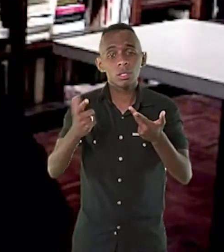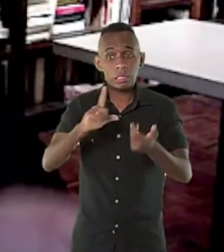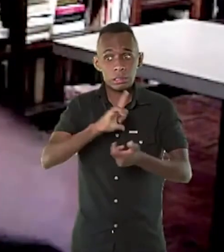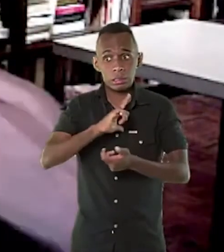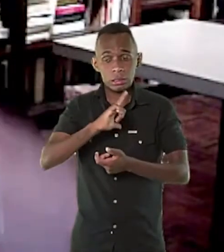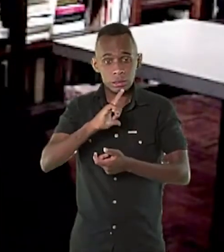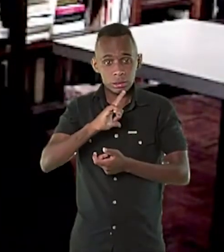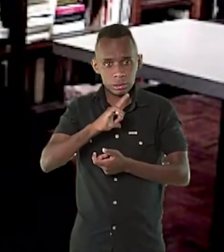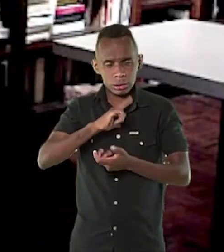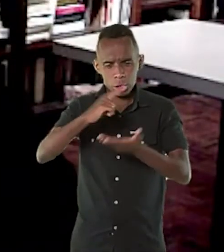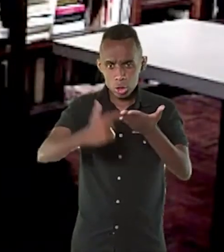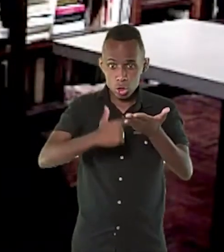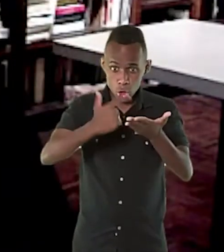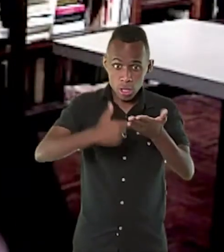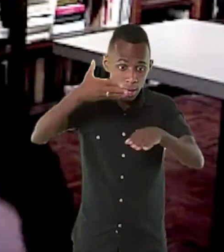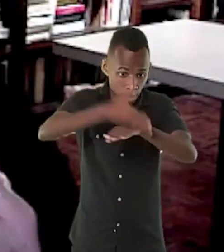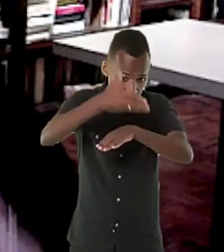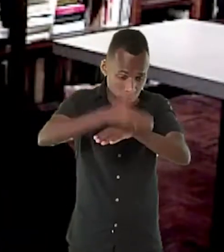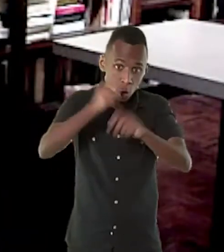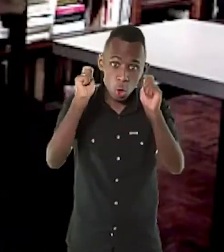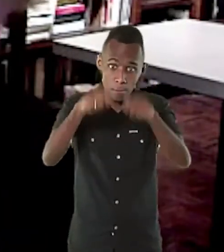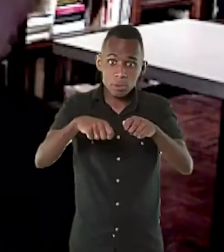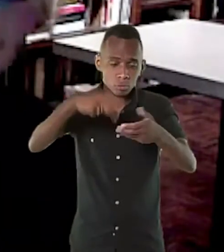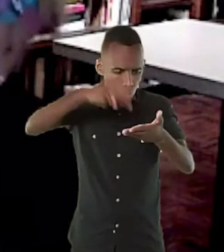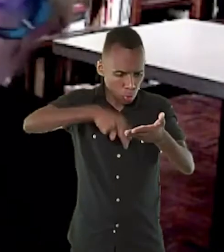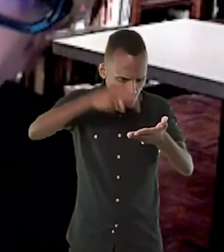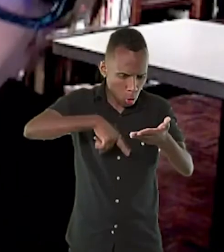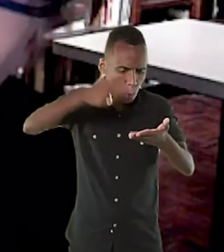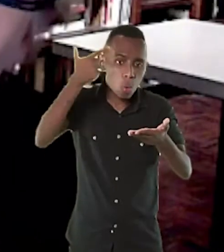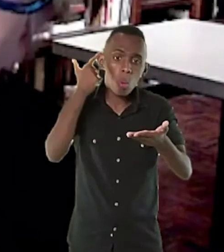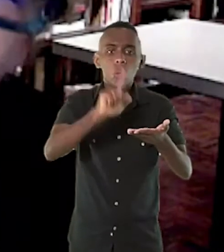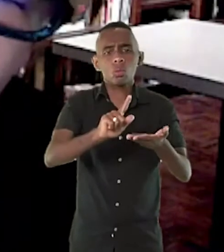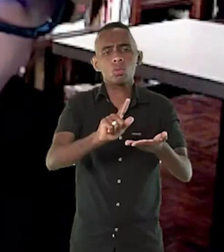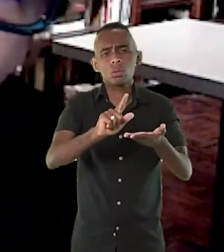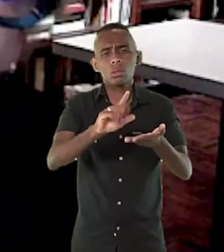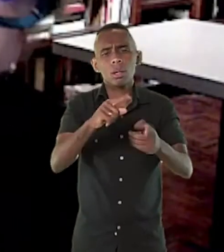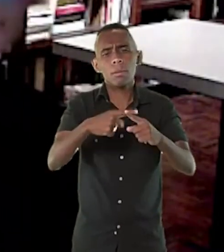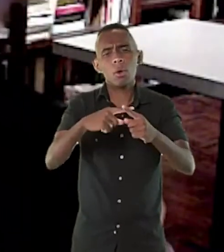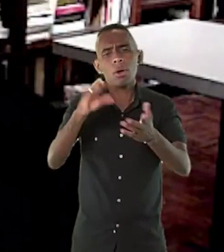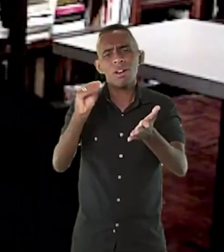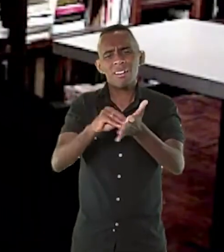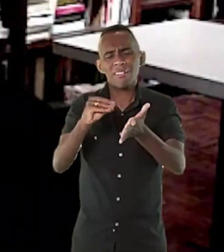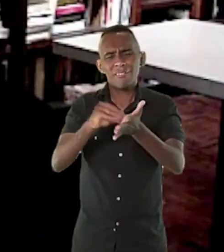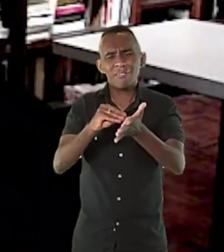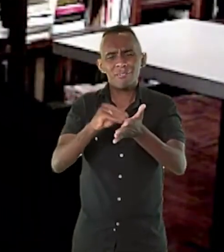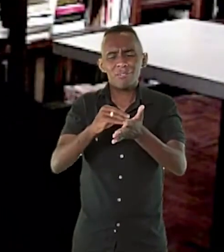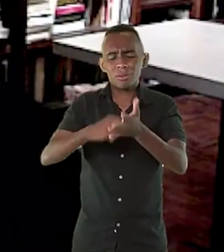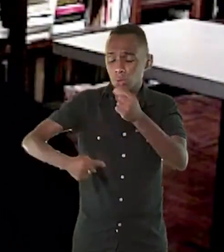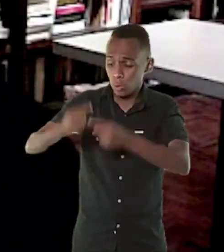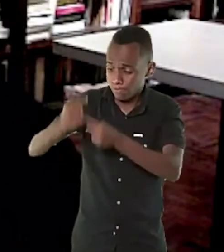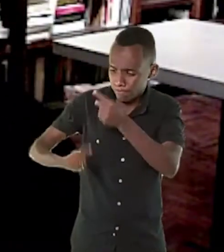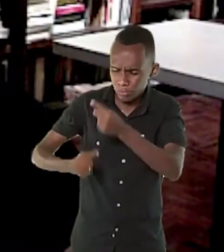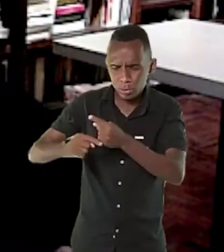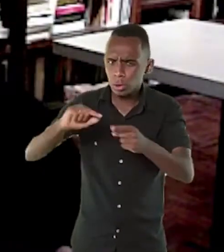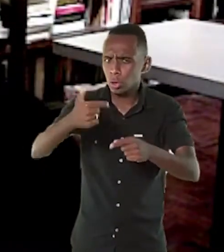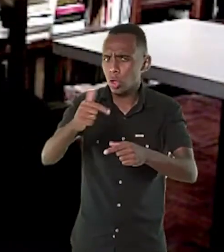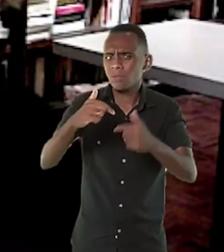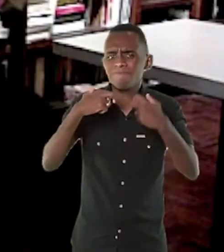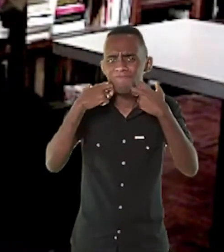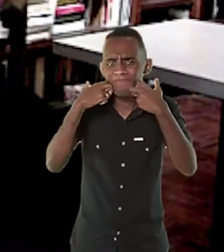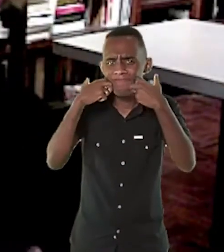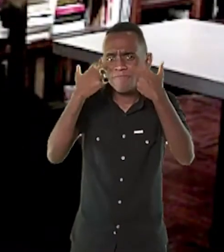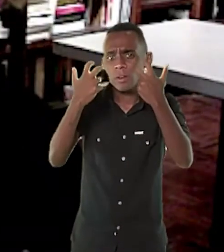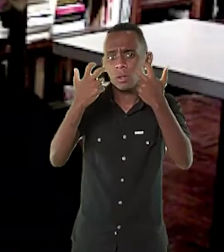terem livros, terem acesso aos livros, como falta uma política. A gente tem que ter vergonha de não